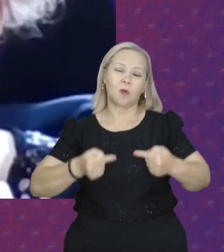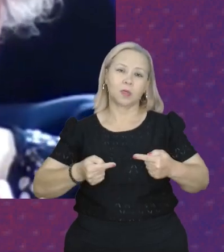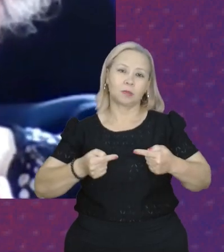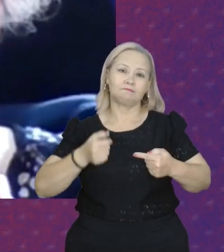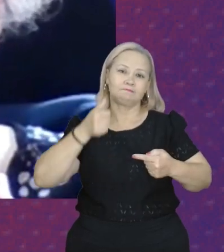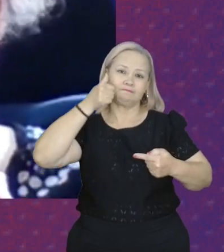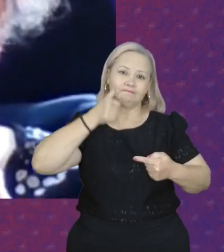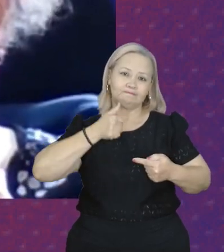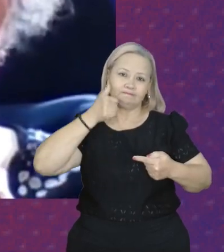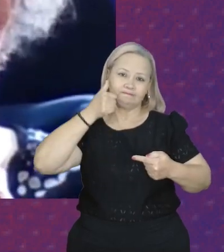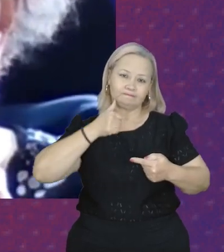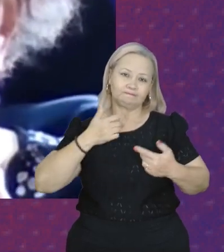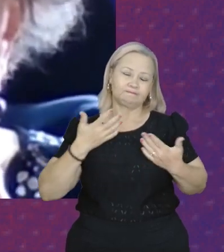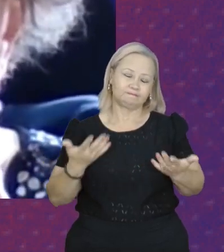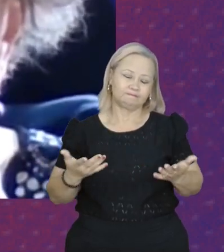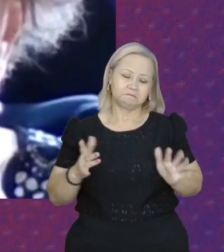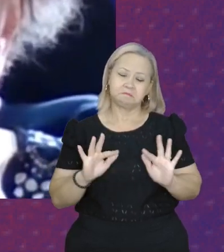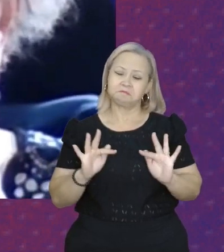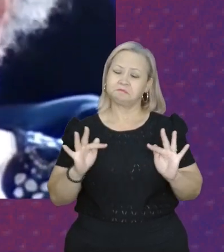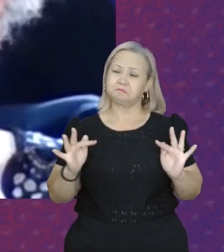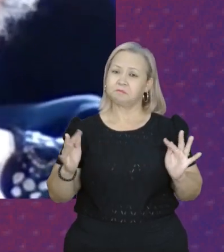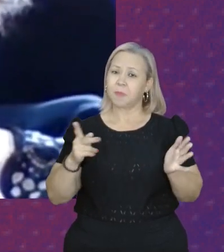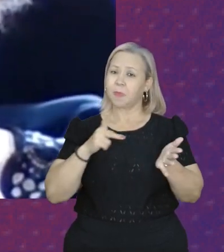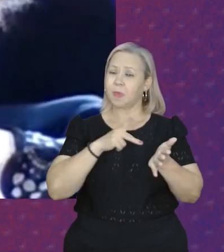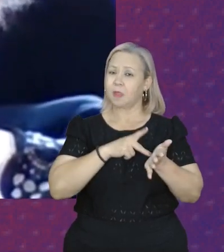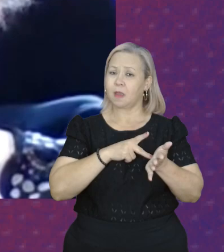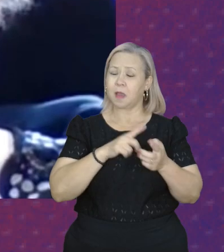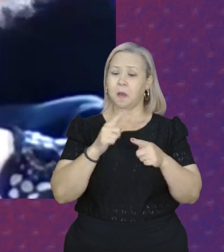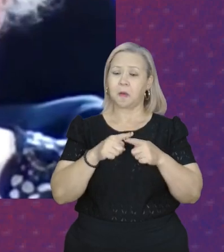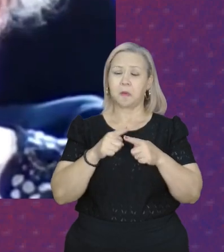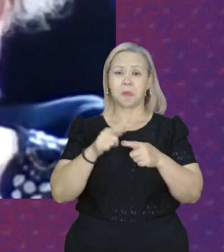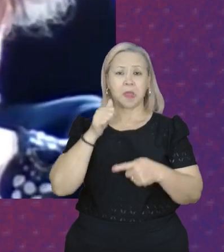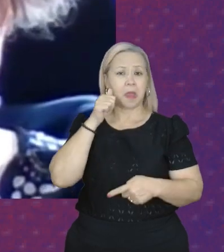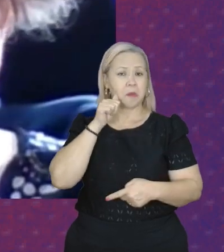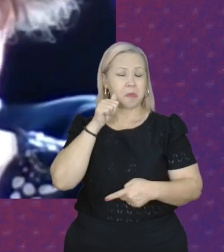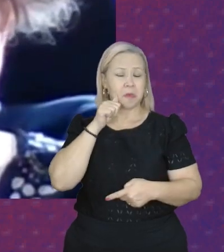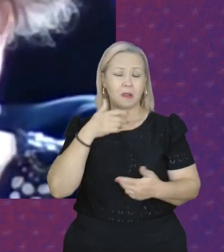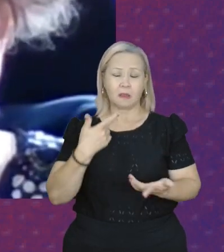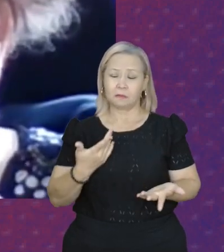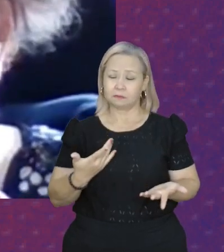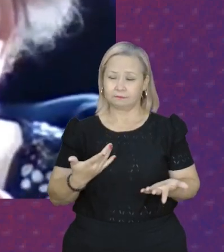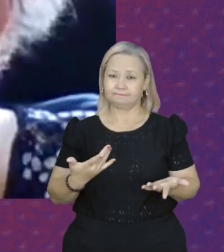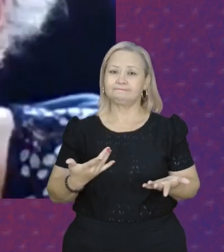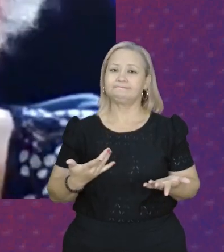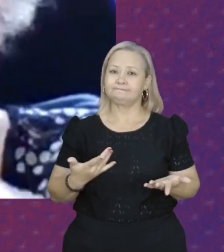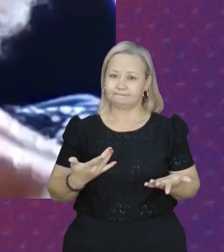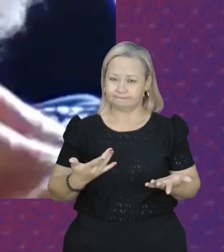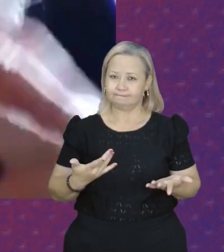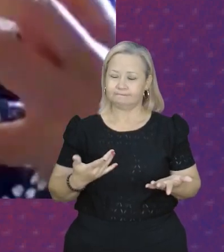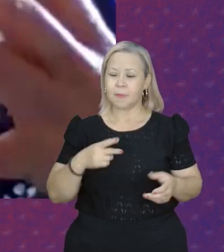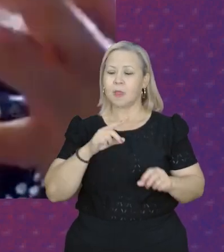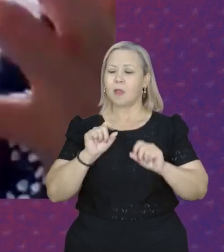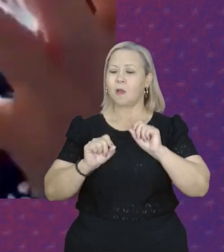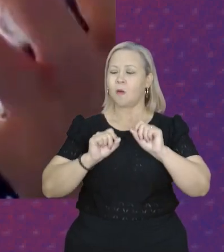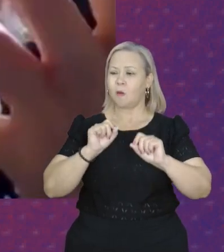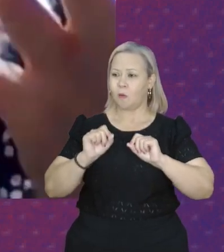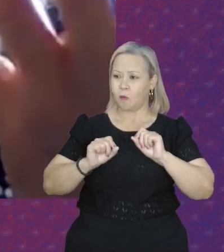mulheres, pelo simples fato de sermos mulheres. O que